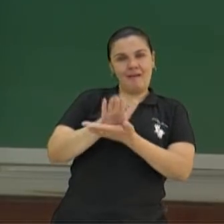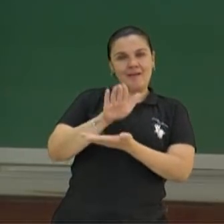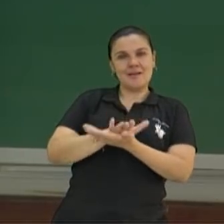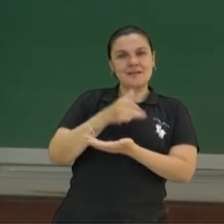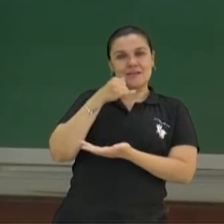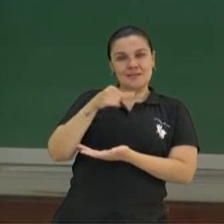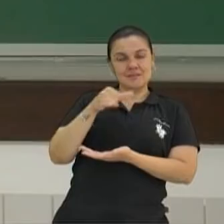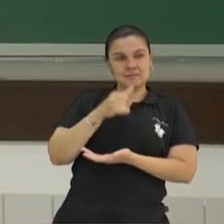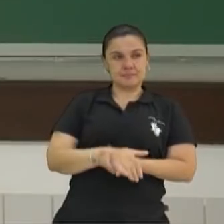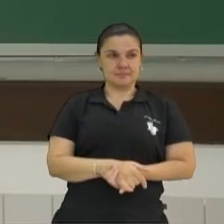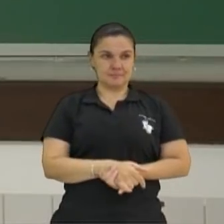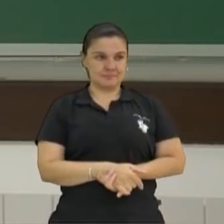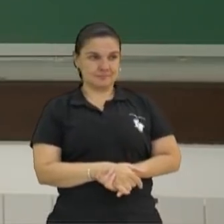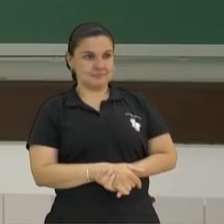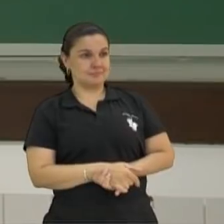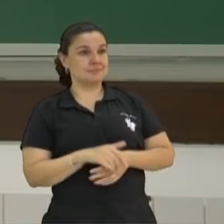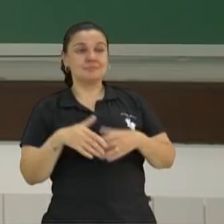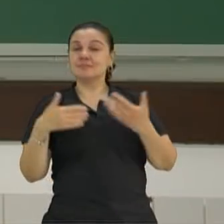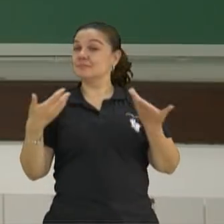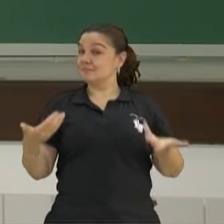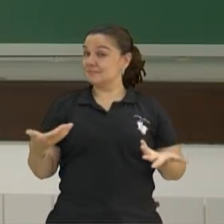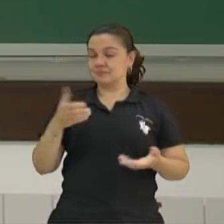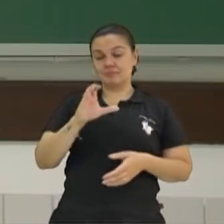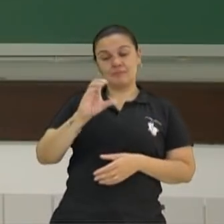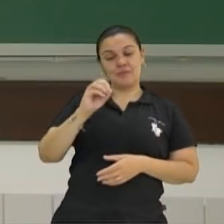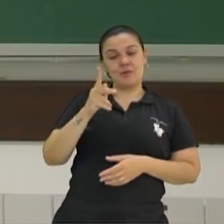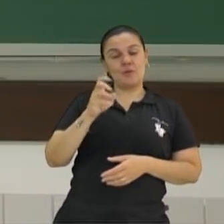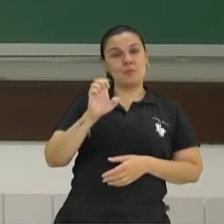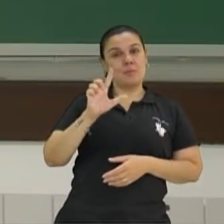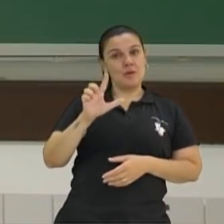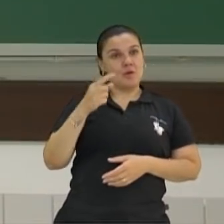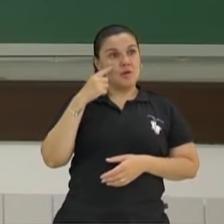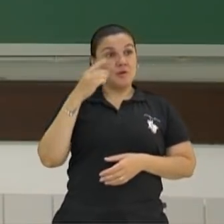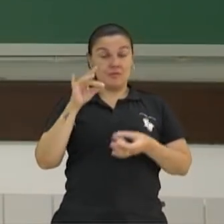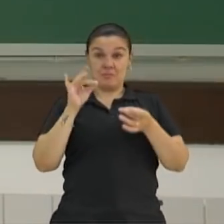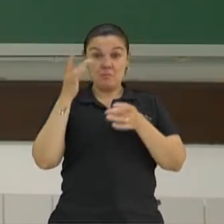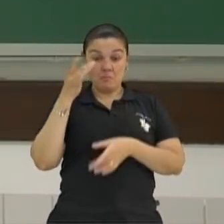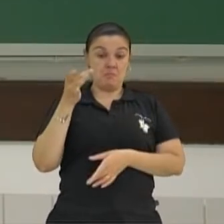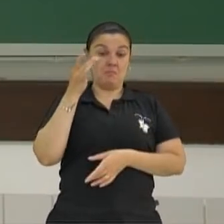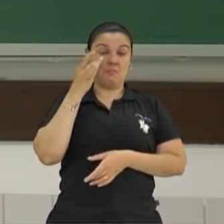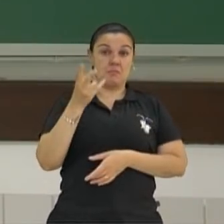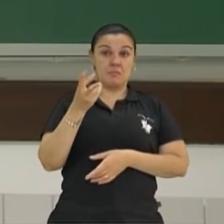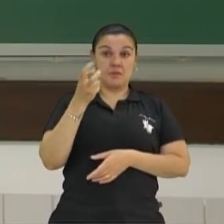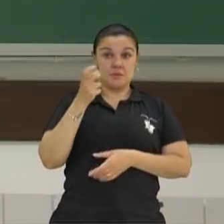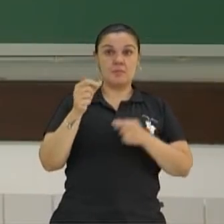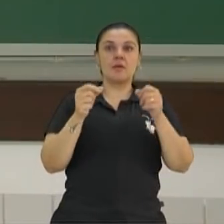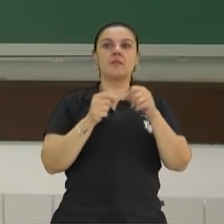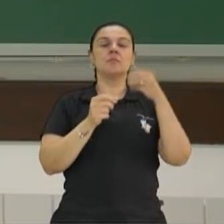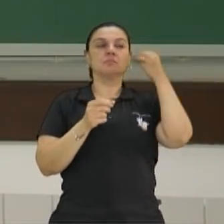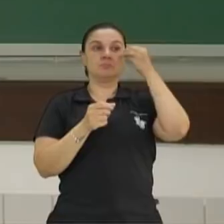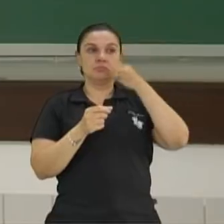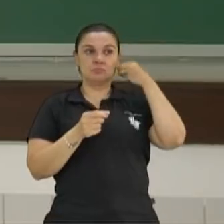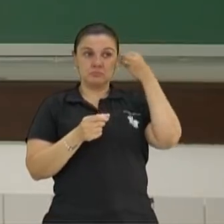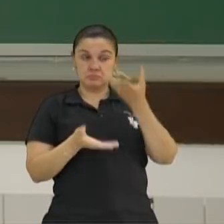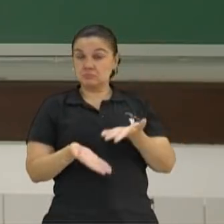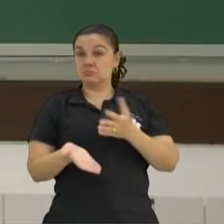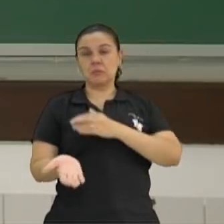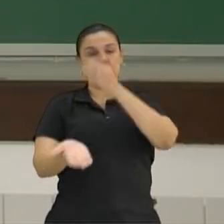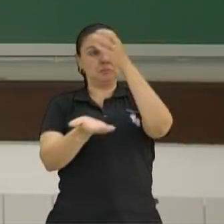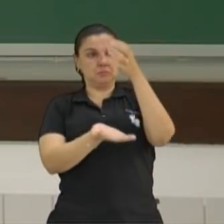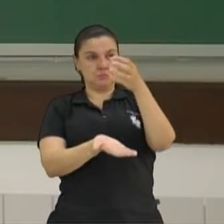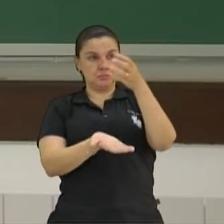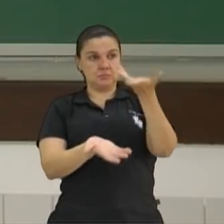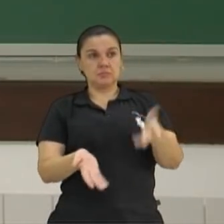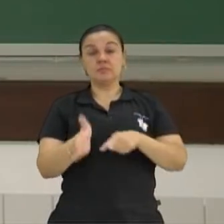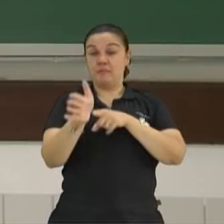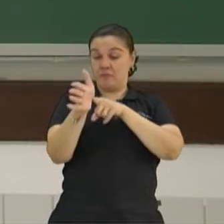energia. A Compel, o que ela acabou fazendo? Ela percebeu que as pessoas estavam fazendo isso e ela submeteu os seus medidores de energia a um